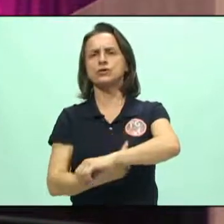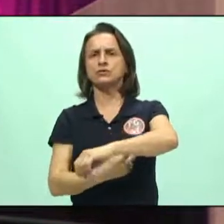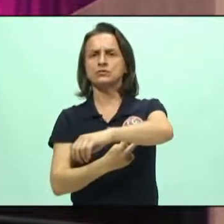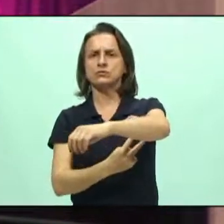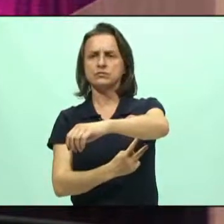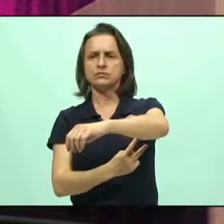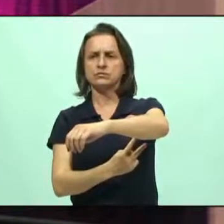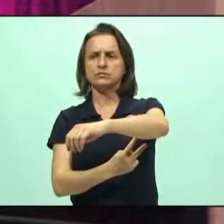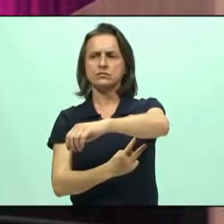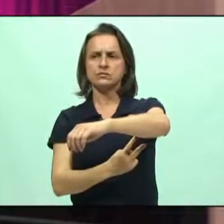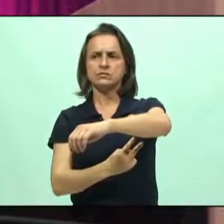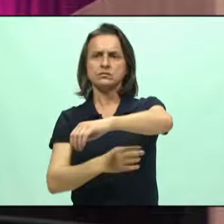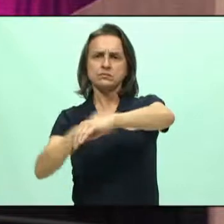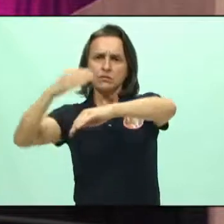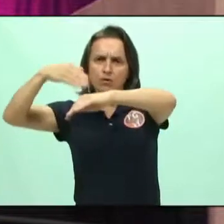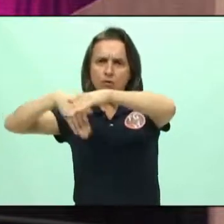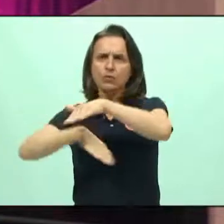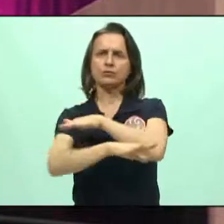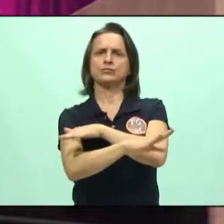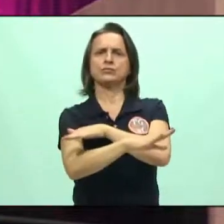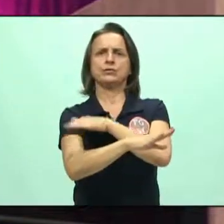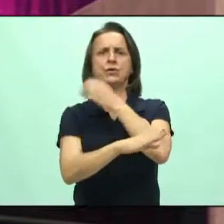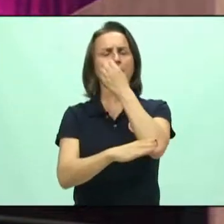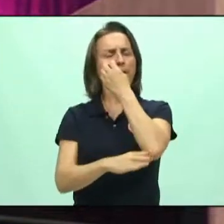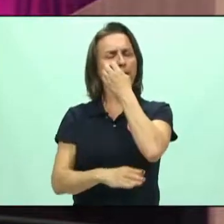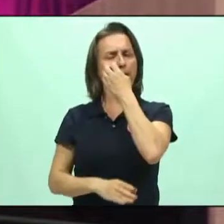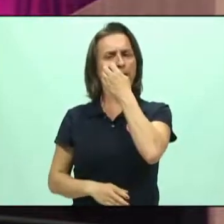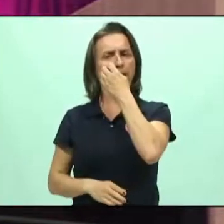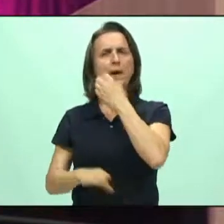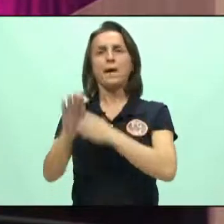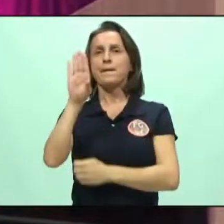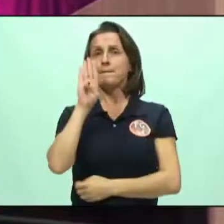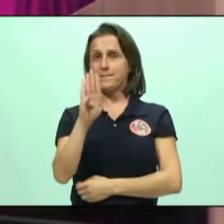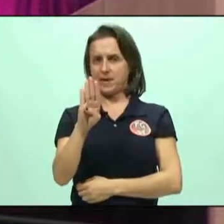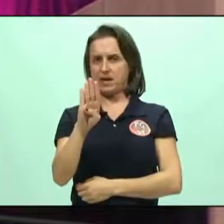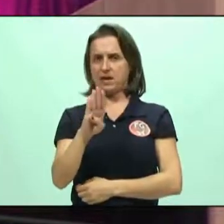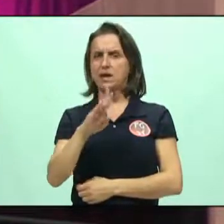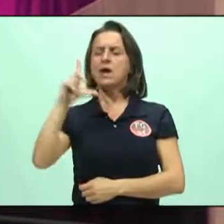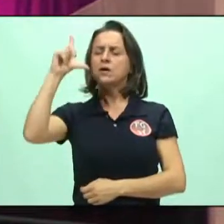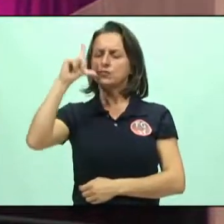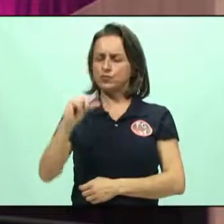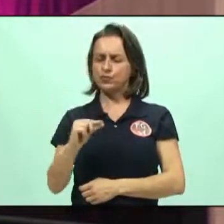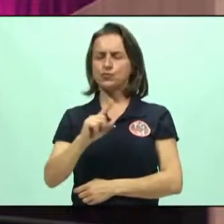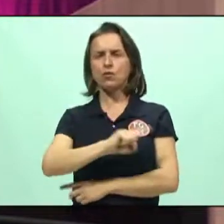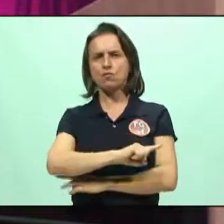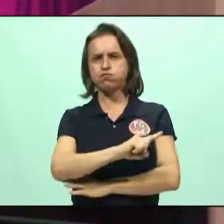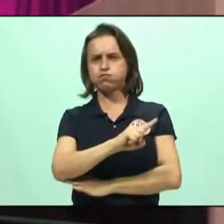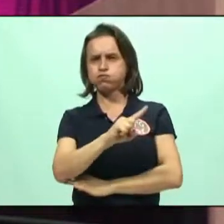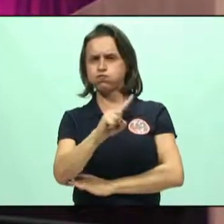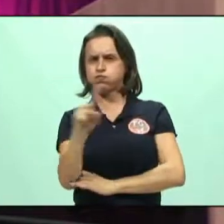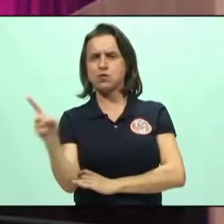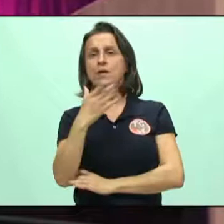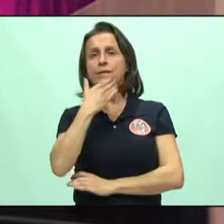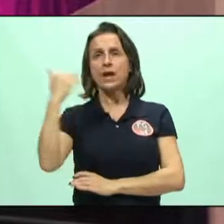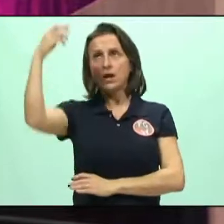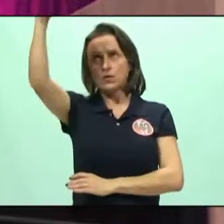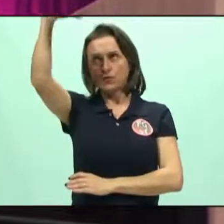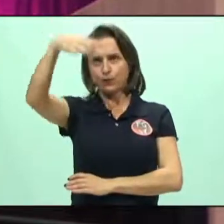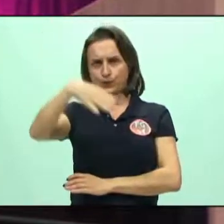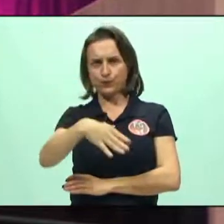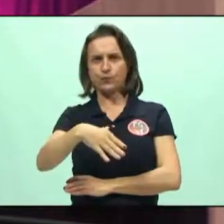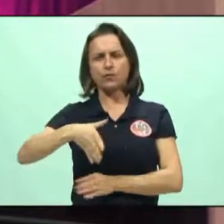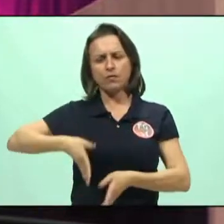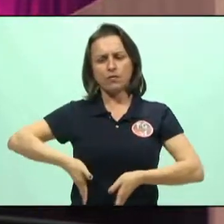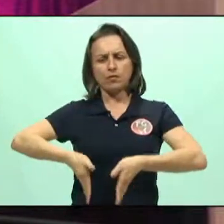canhanduba B redutores de velocidades C melhoras na iluminação deste trecho pois